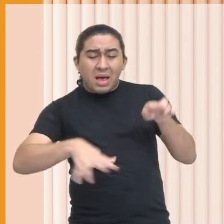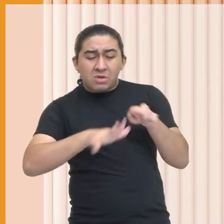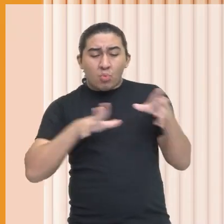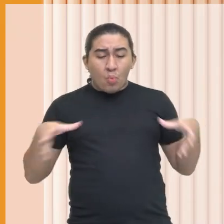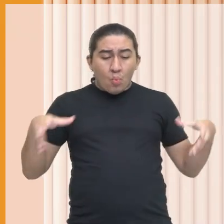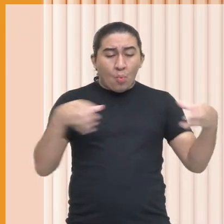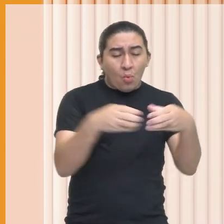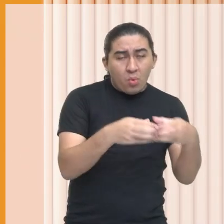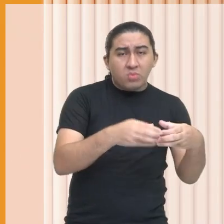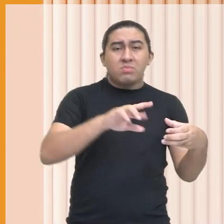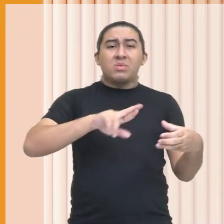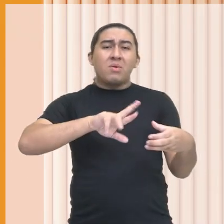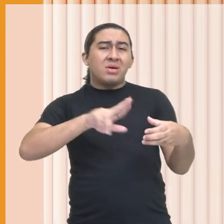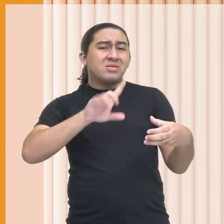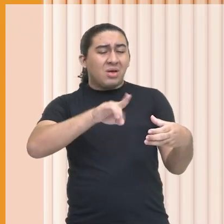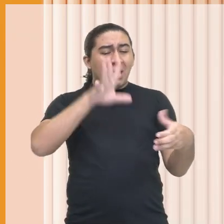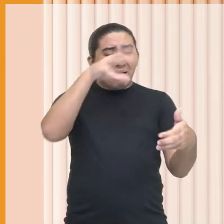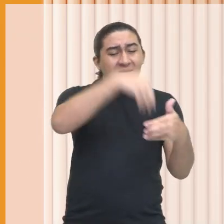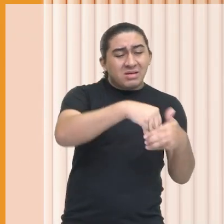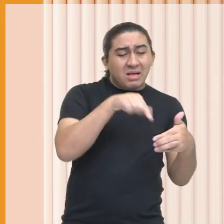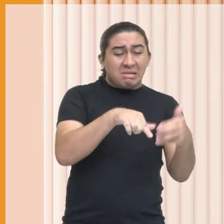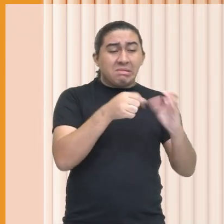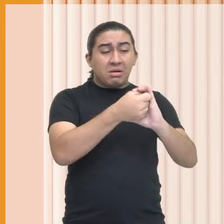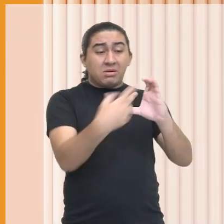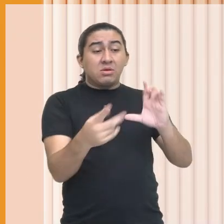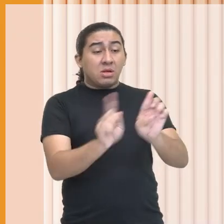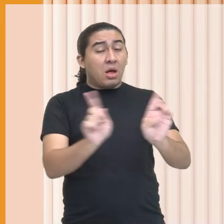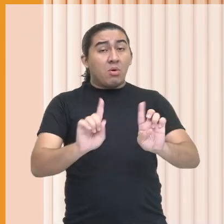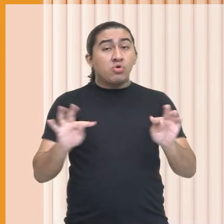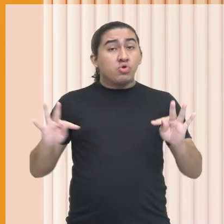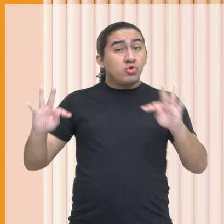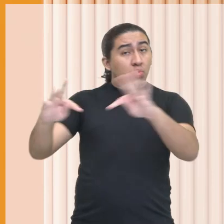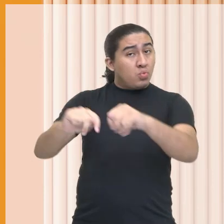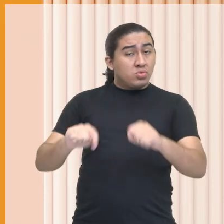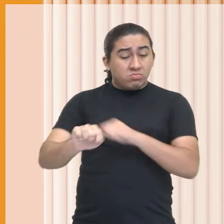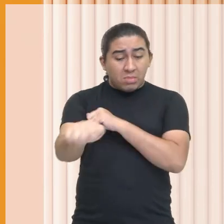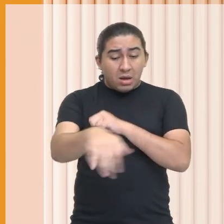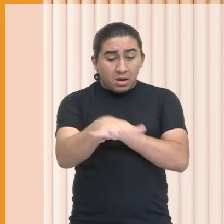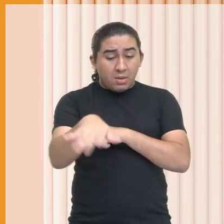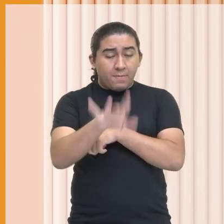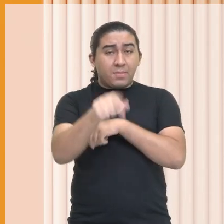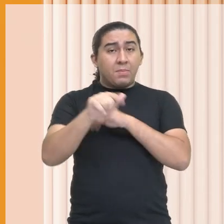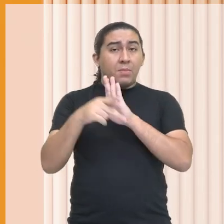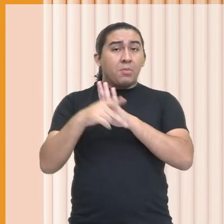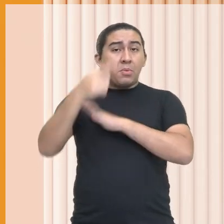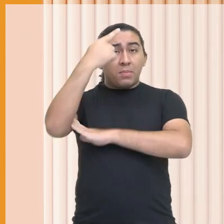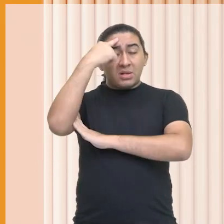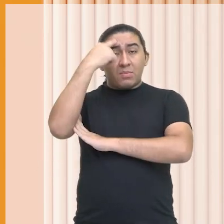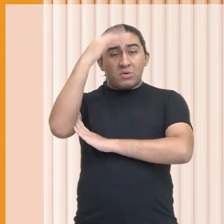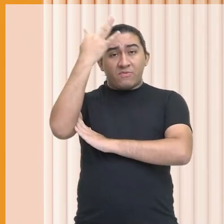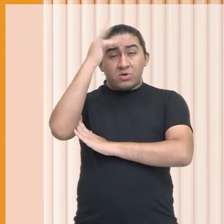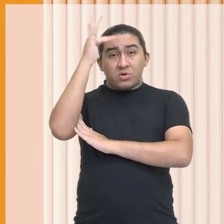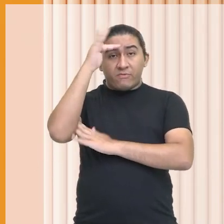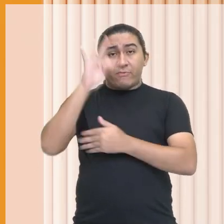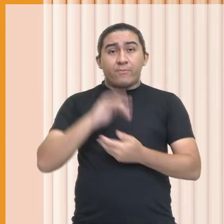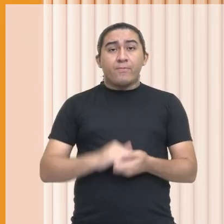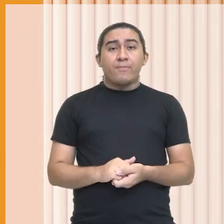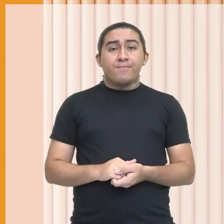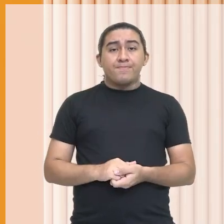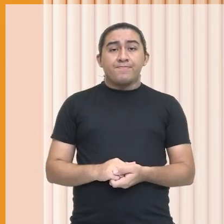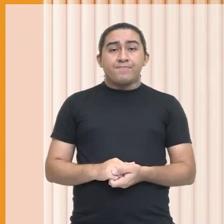ficar preso apenas em alguns aspectos. Tudo são características, então, do pensamento filosófico. Só